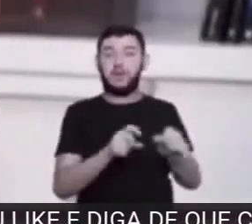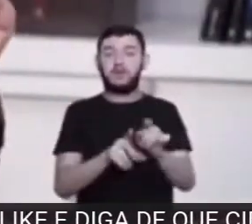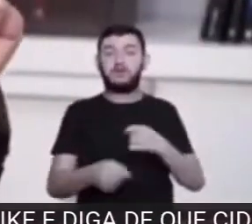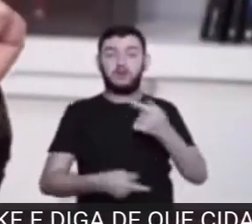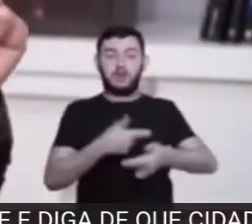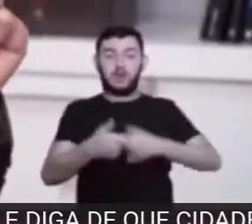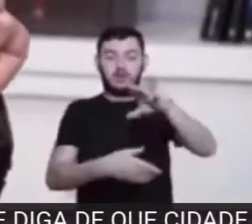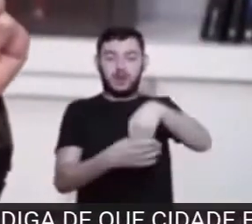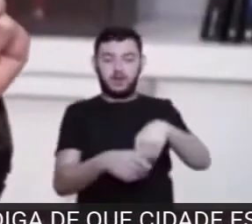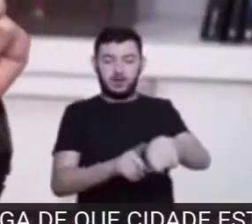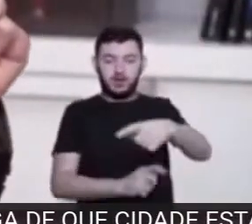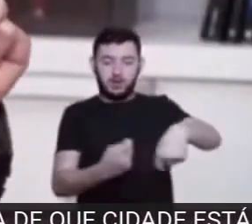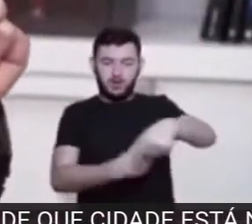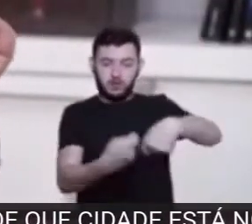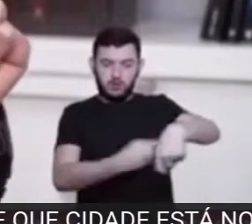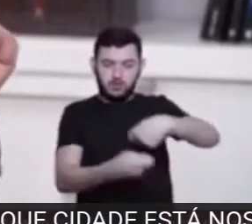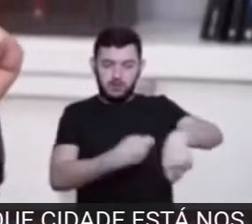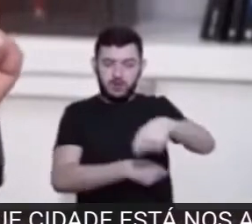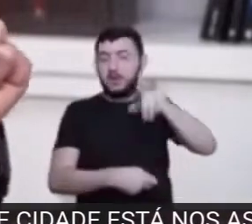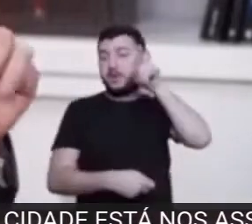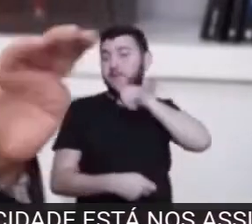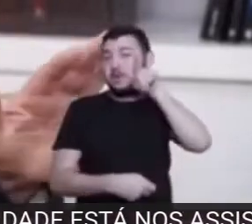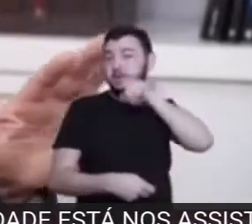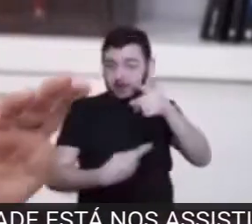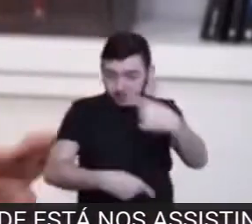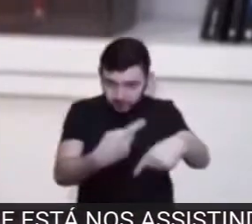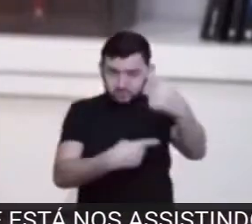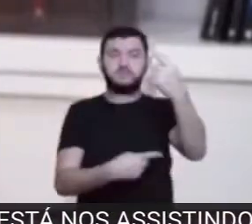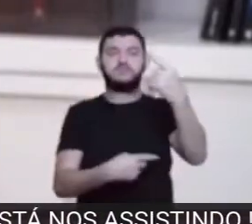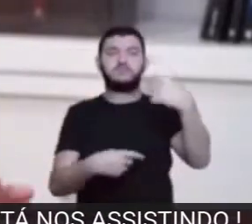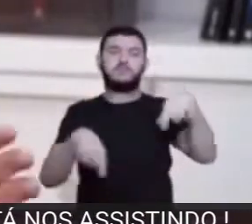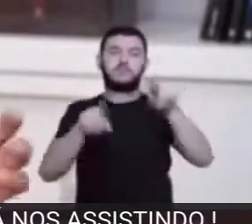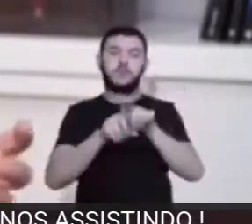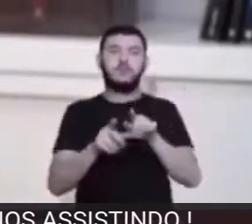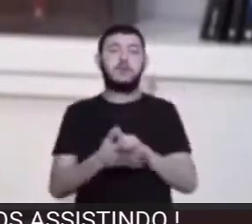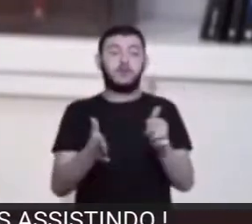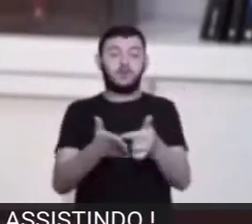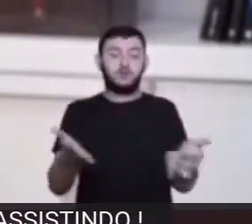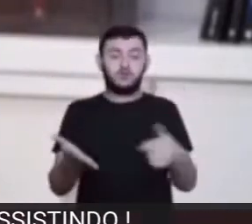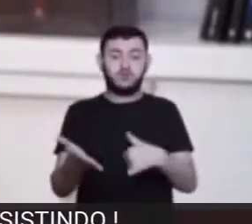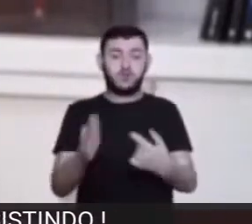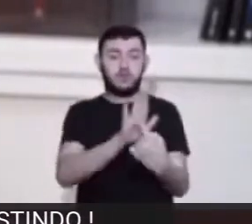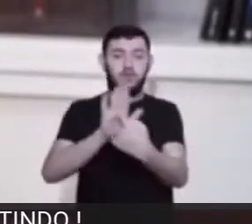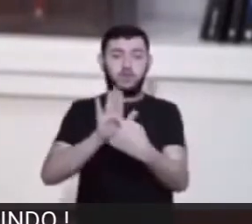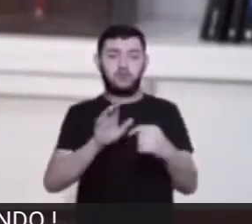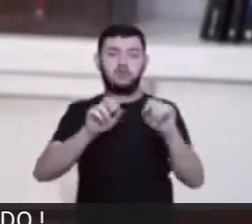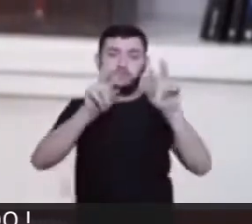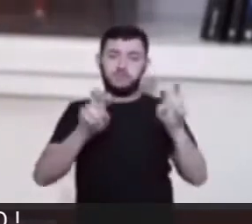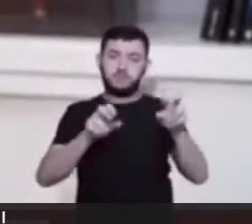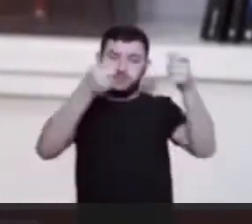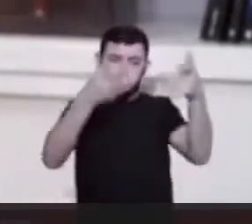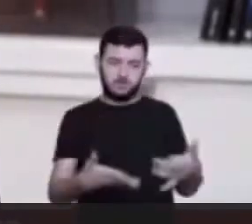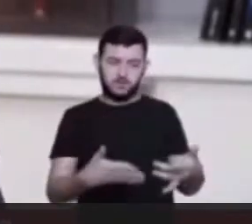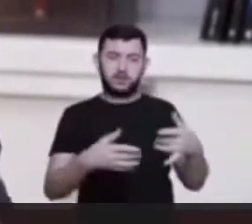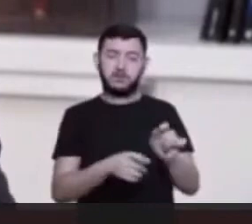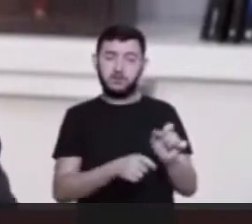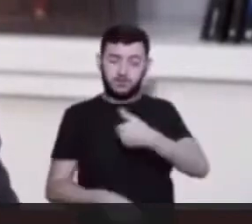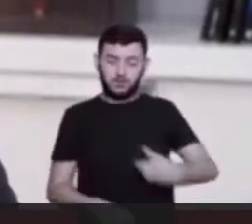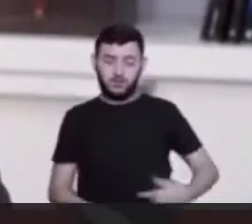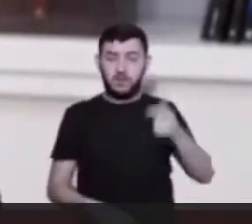americana depois do Roosevelt, do New Deal. Tá? Agora, para fora, os